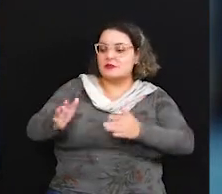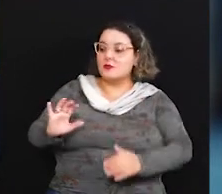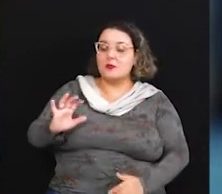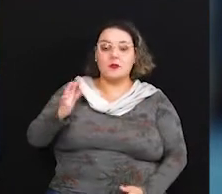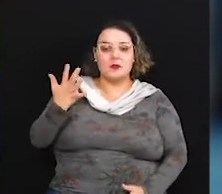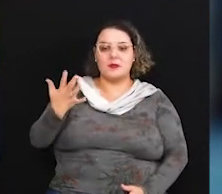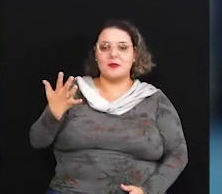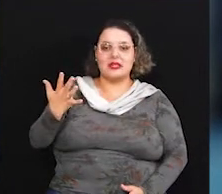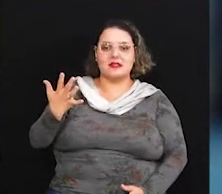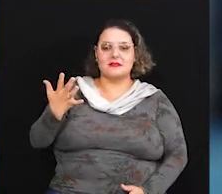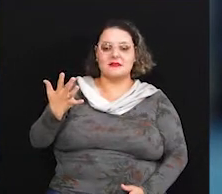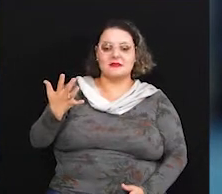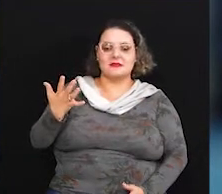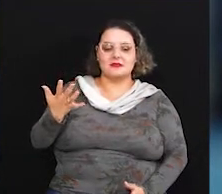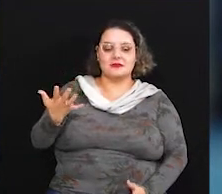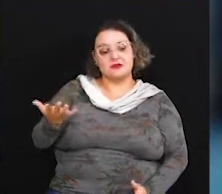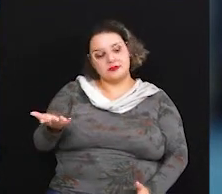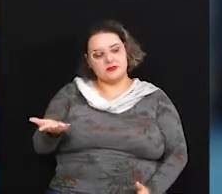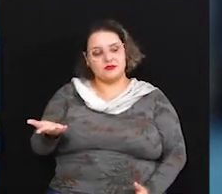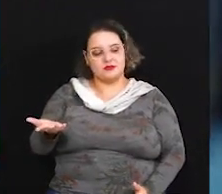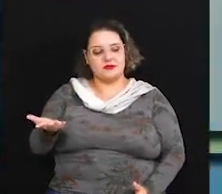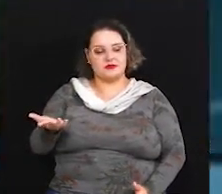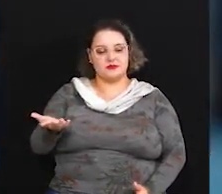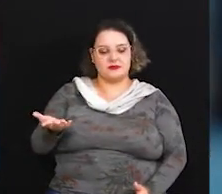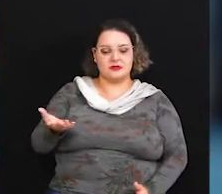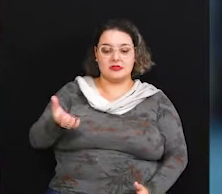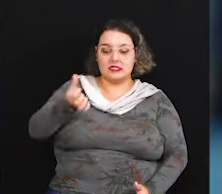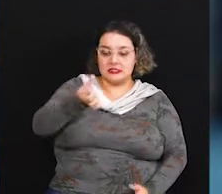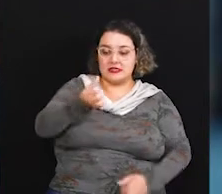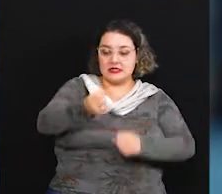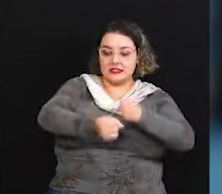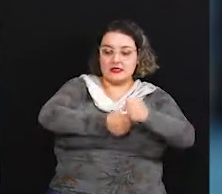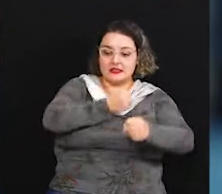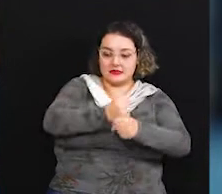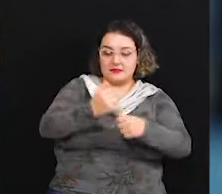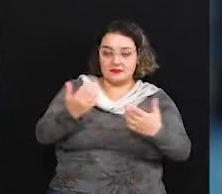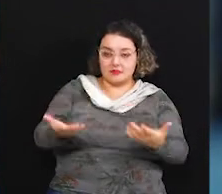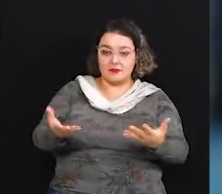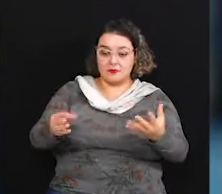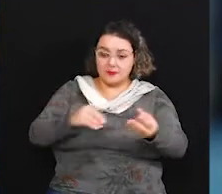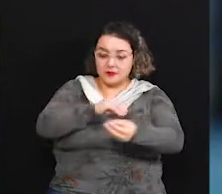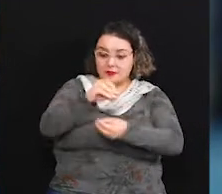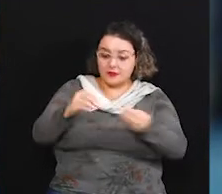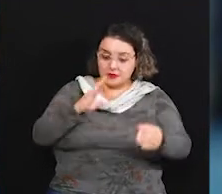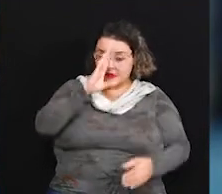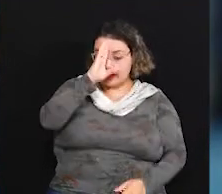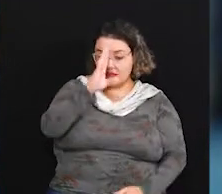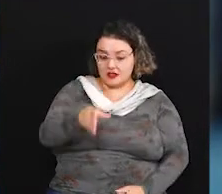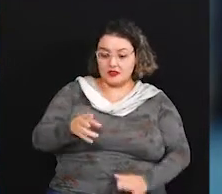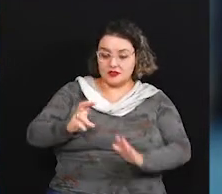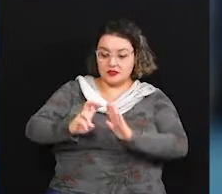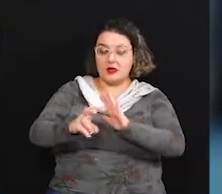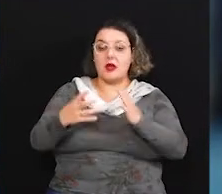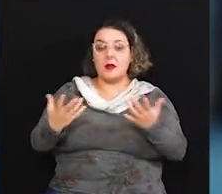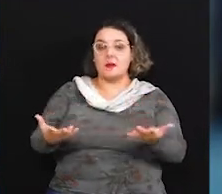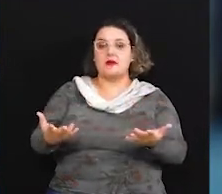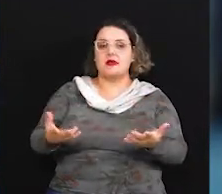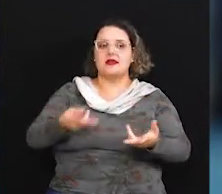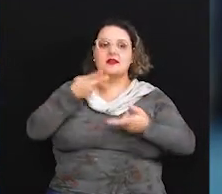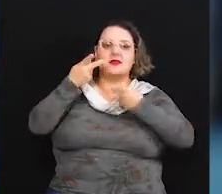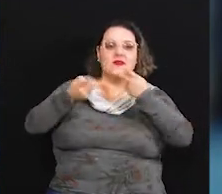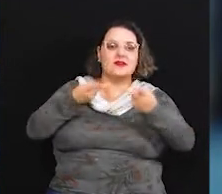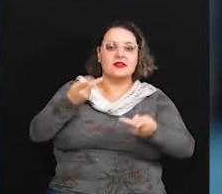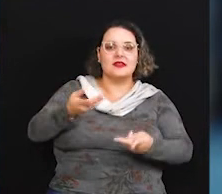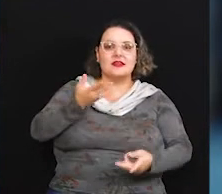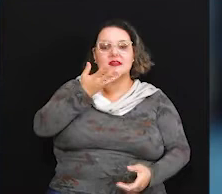momentos acontecendo, de você... apesar de apenas 6 anos que você está aqui envolvido diretamente na creche, mas como